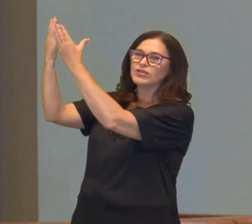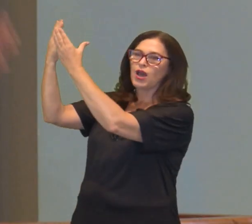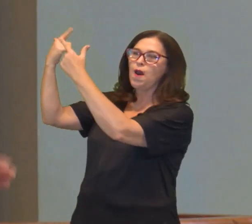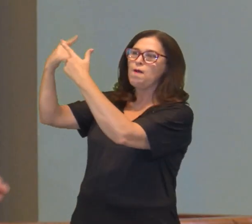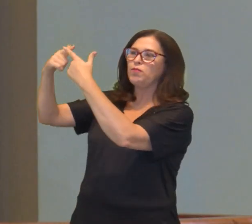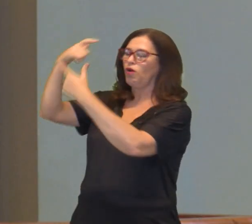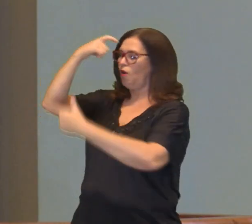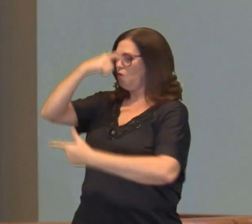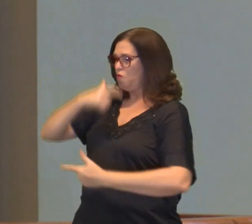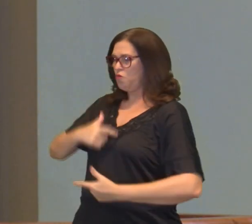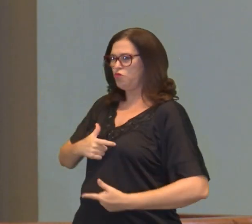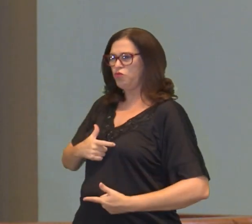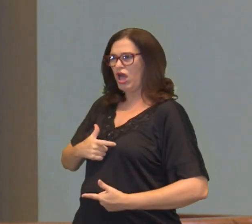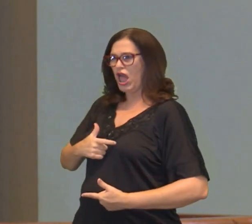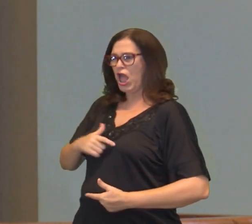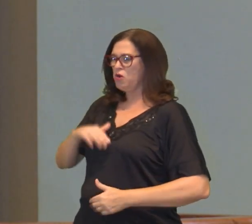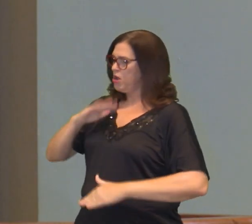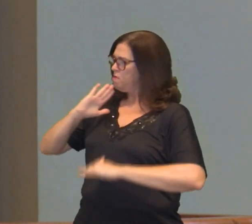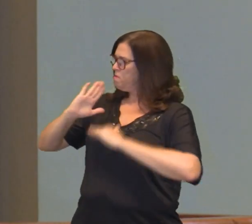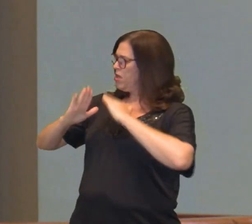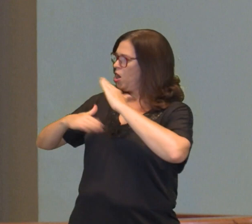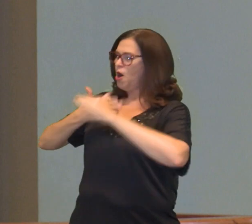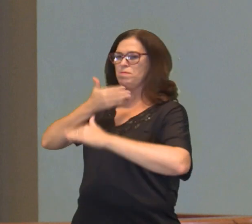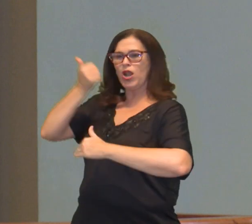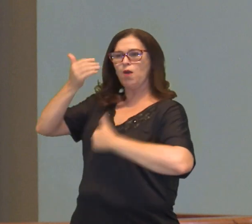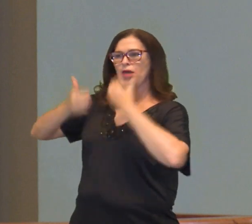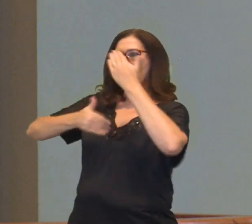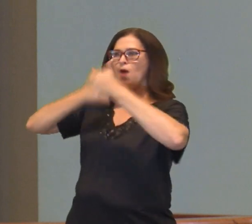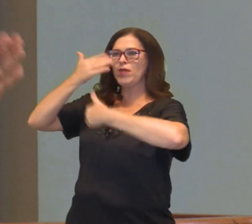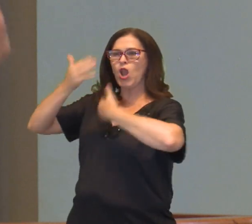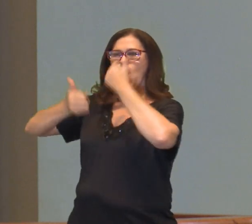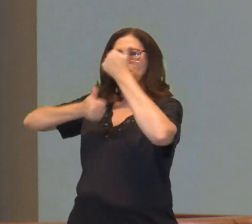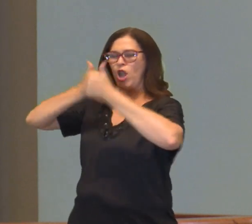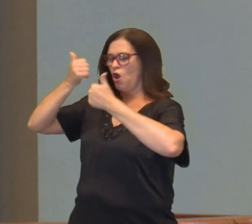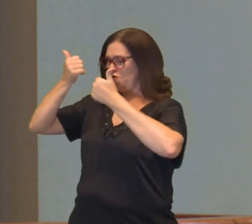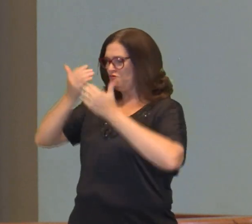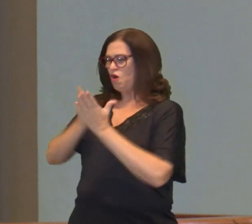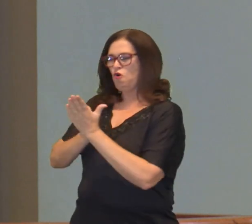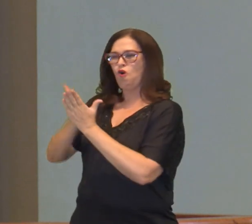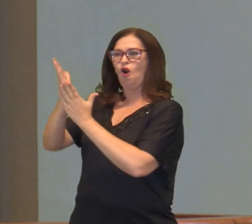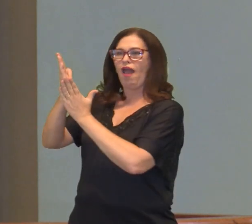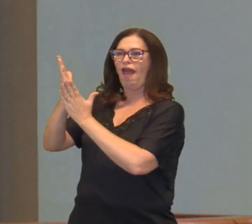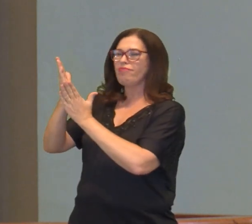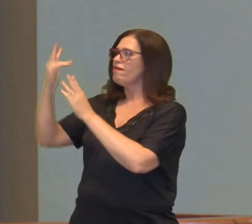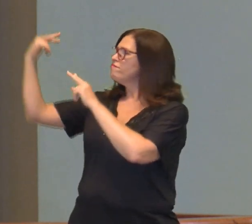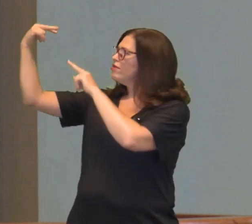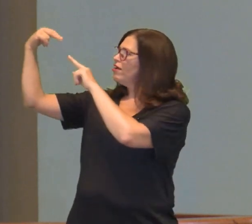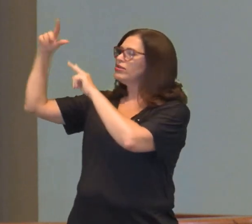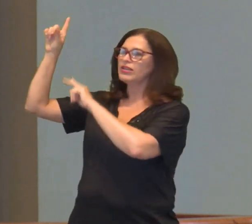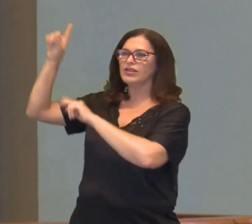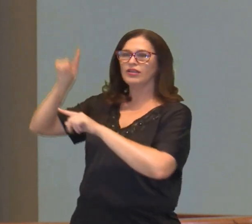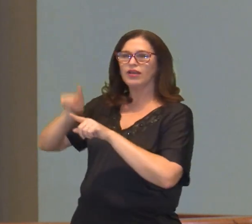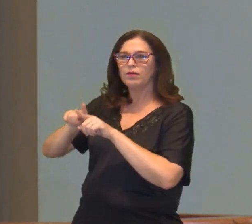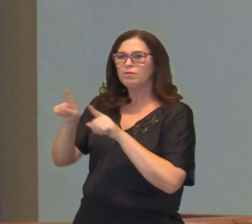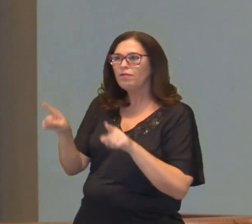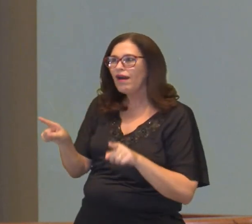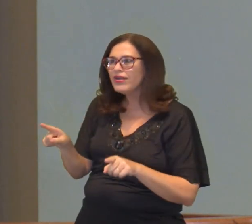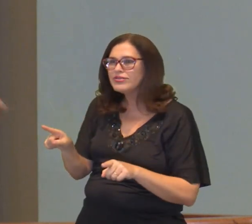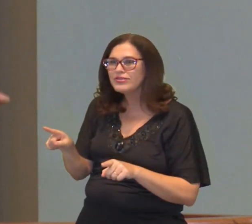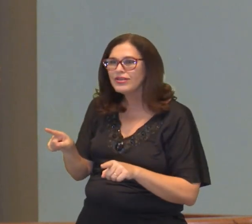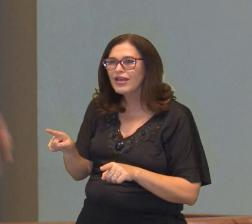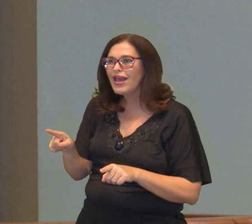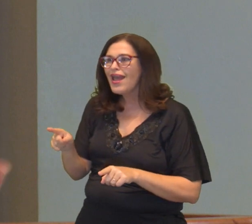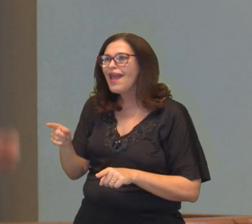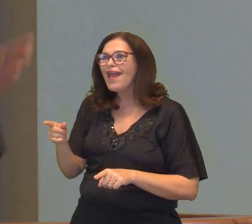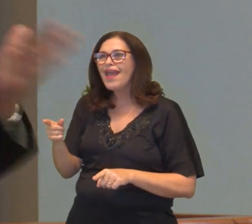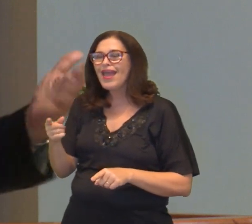vez uma pessoa mais correta aos olhos de Deus, e com isso ele não